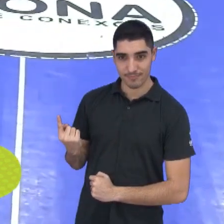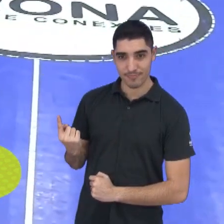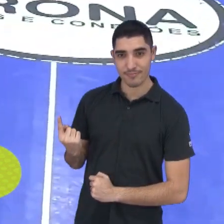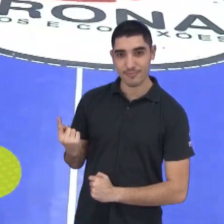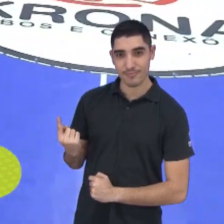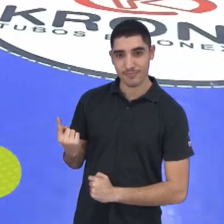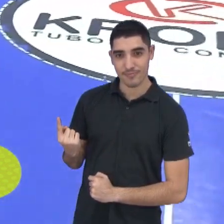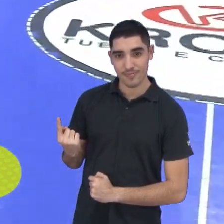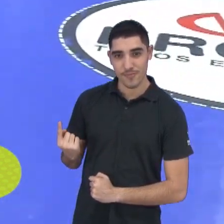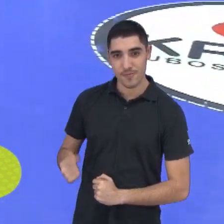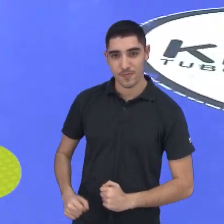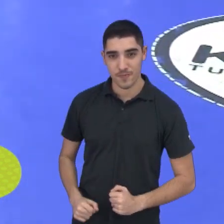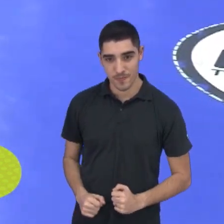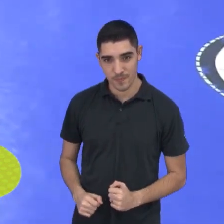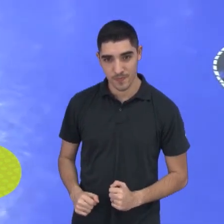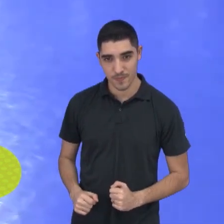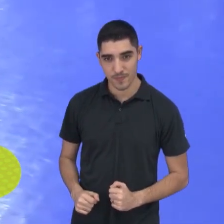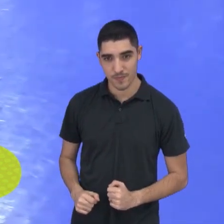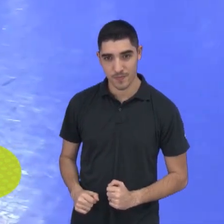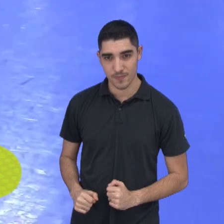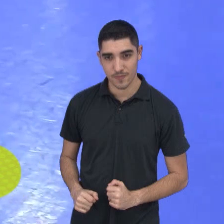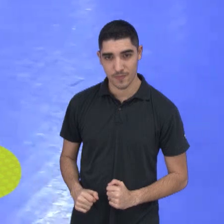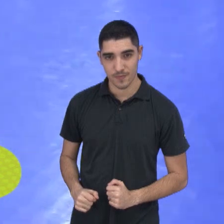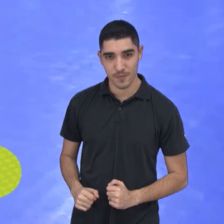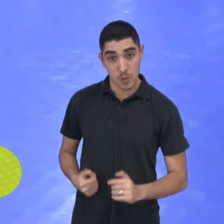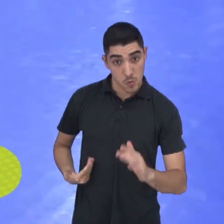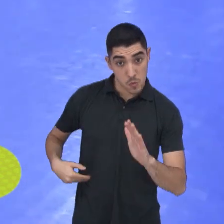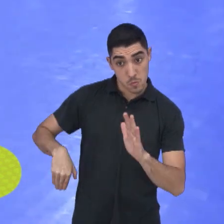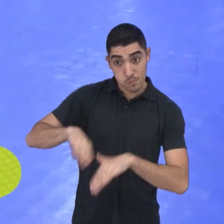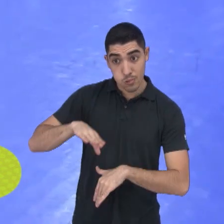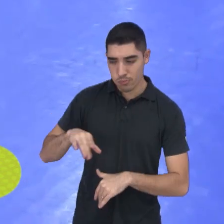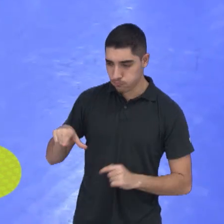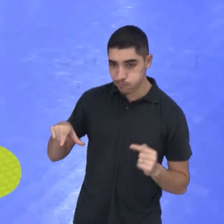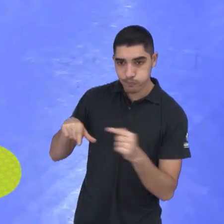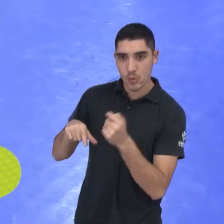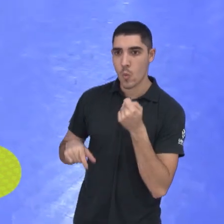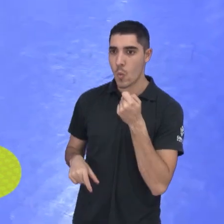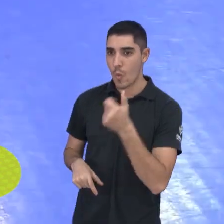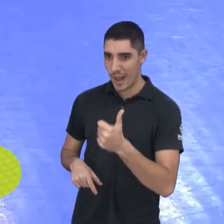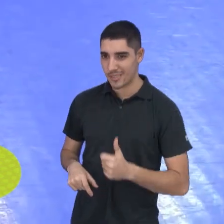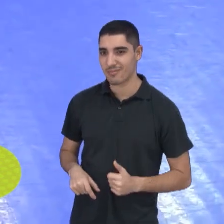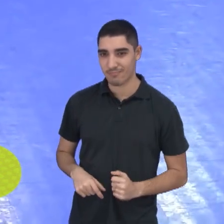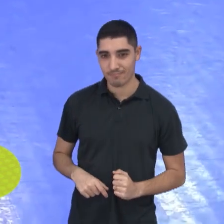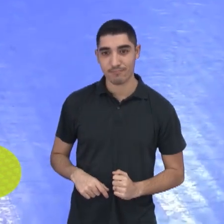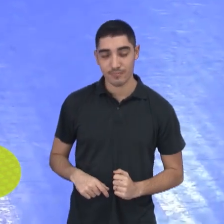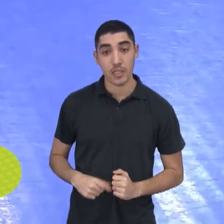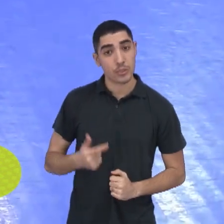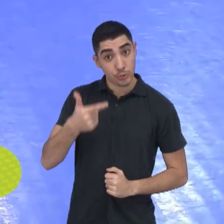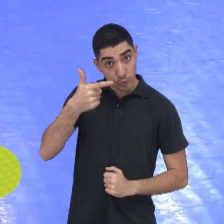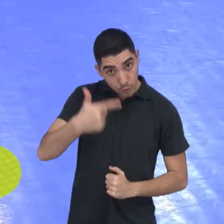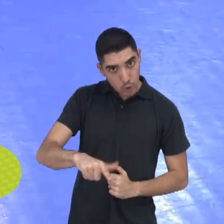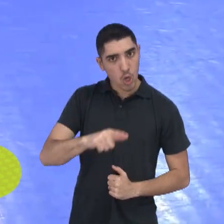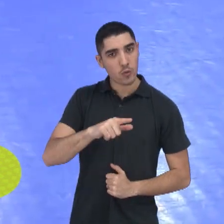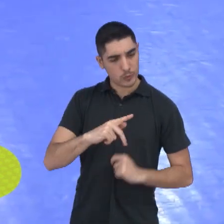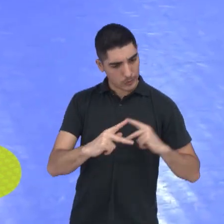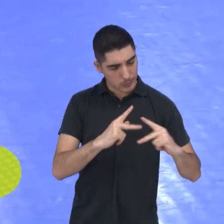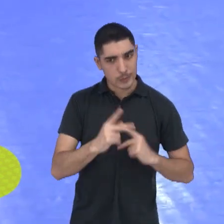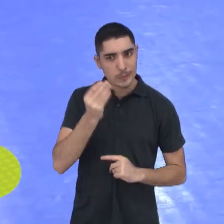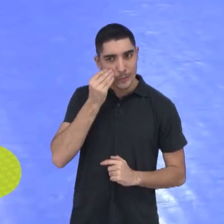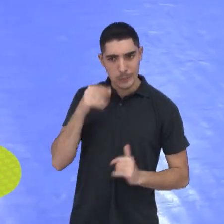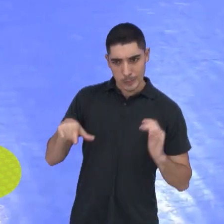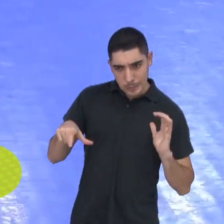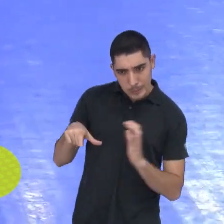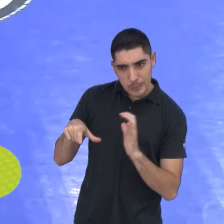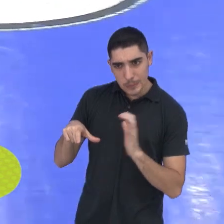girou na marcação, carregou e Pedro chegou batendo de primeira à esquerda de Serjão. De novo São José, de novo com